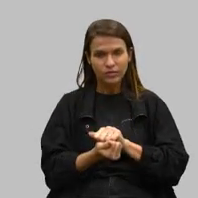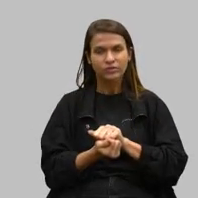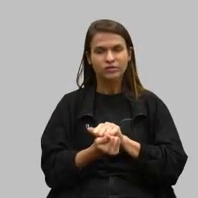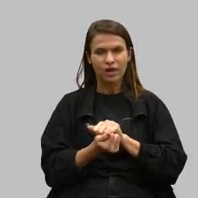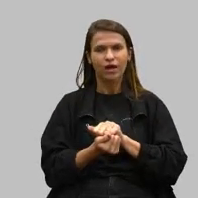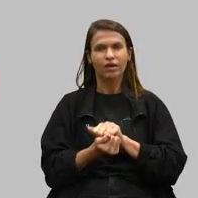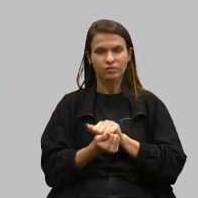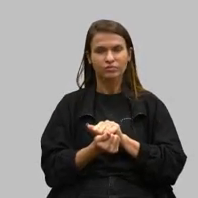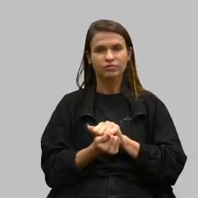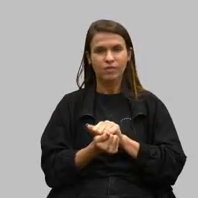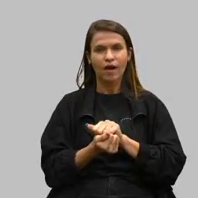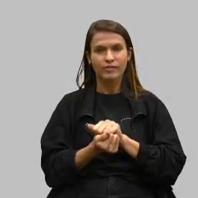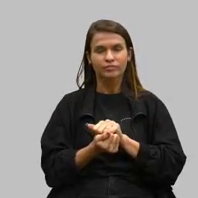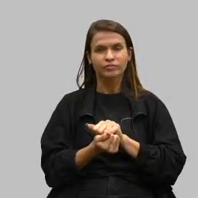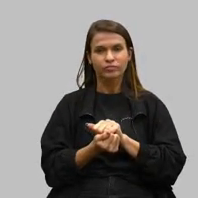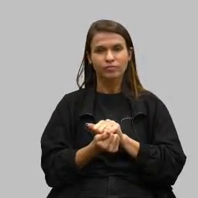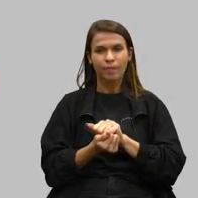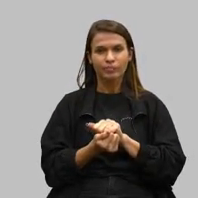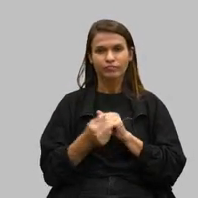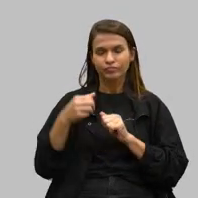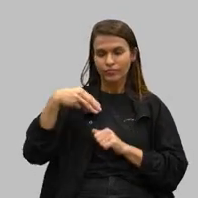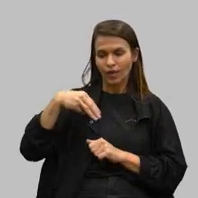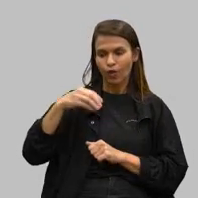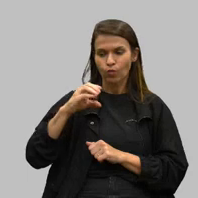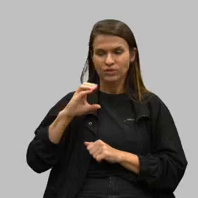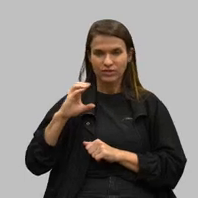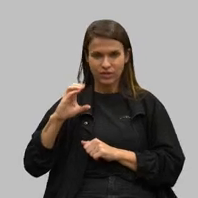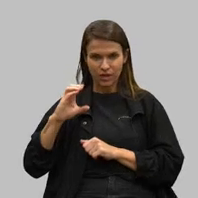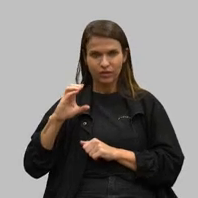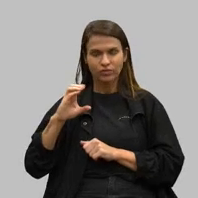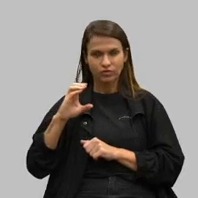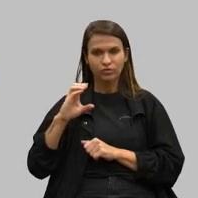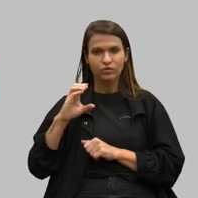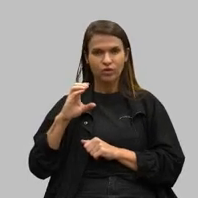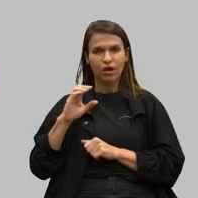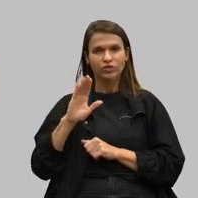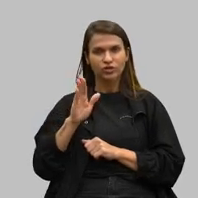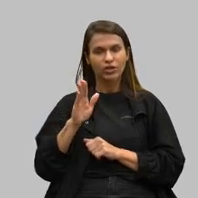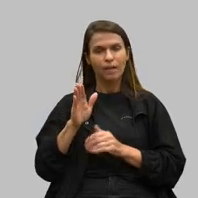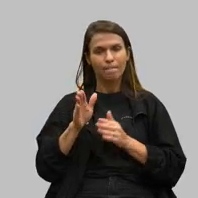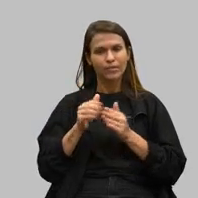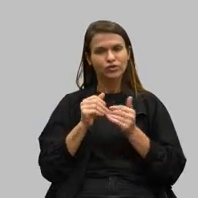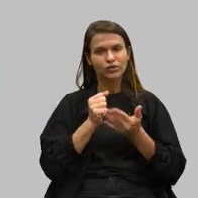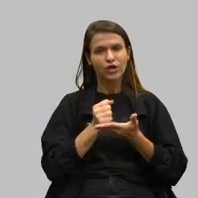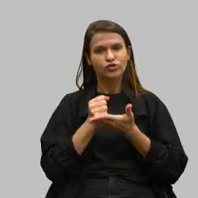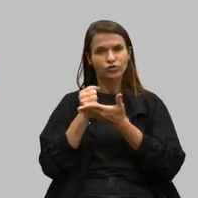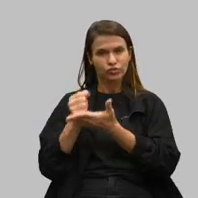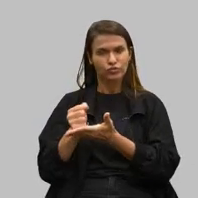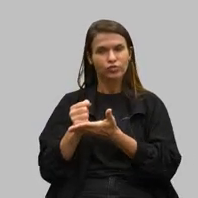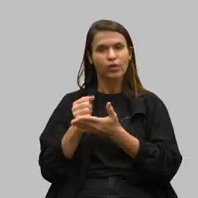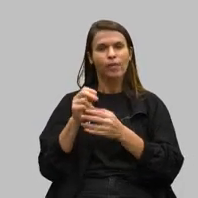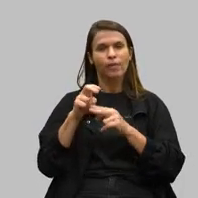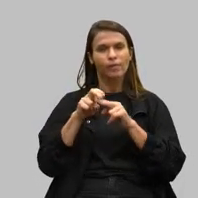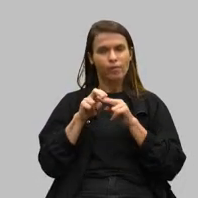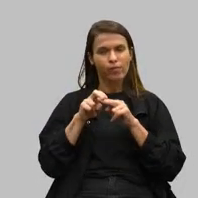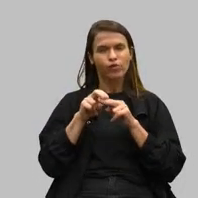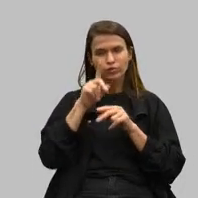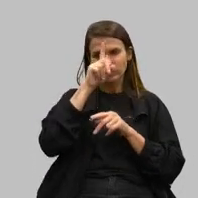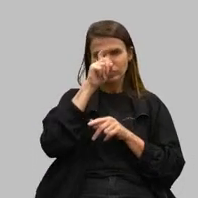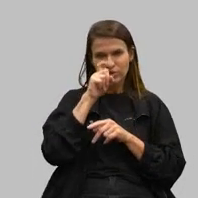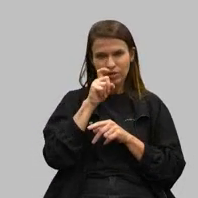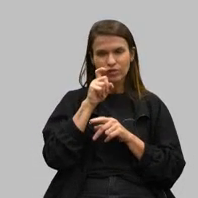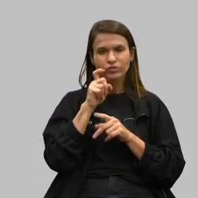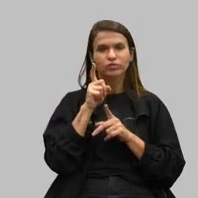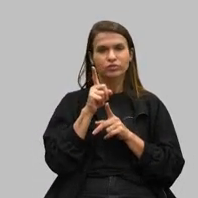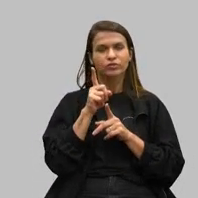desocupar realmente a macro-centro, que ela está já pedindo socorro, porque as demandas, os hospitais de alta complexidade